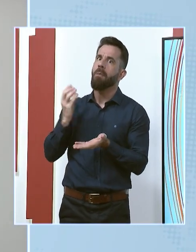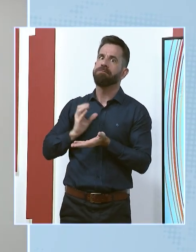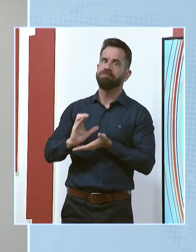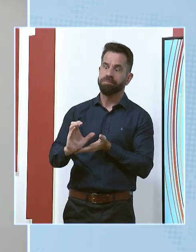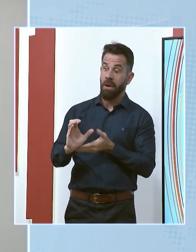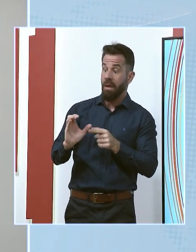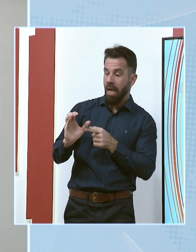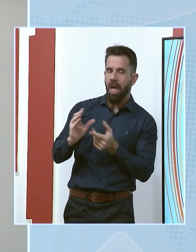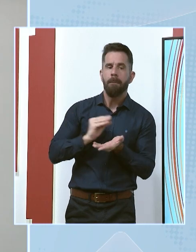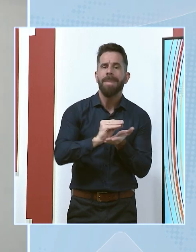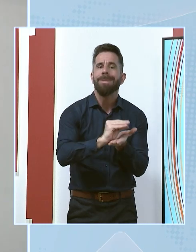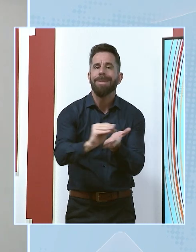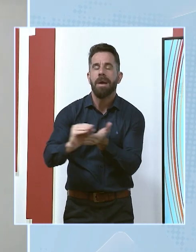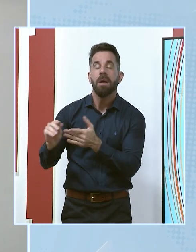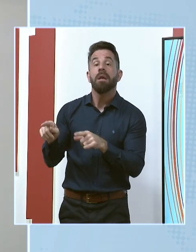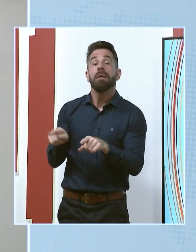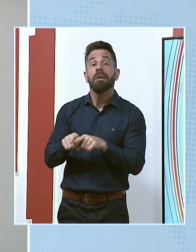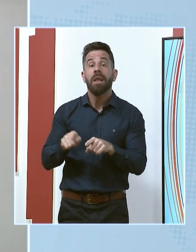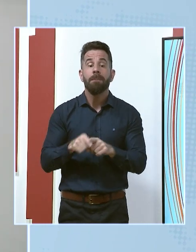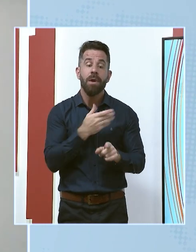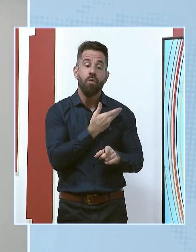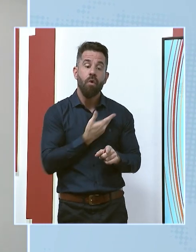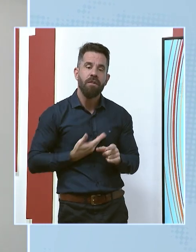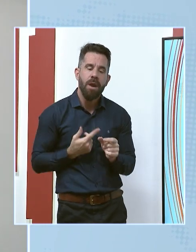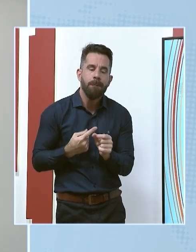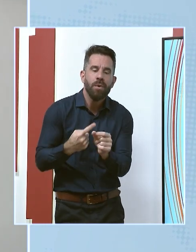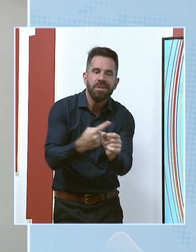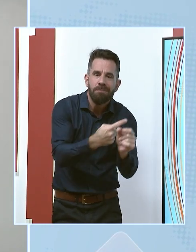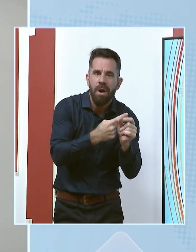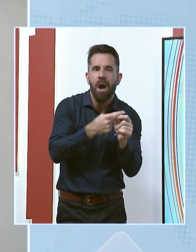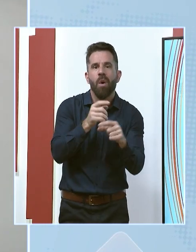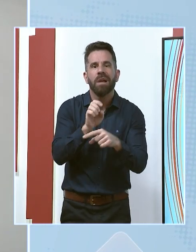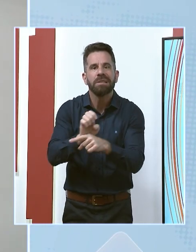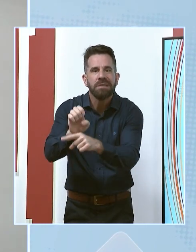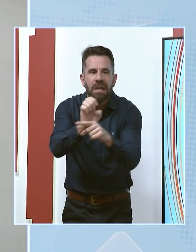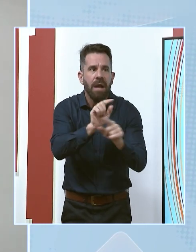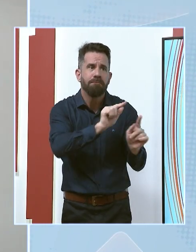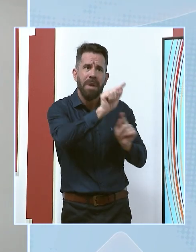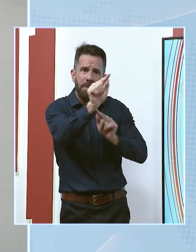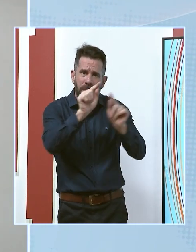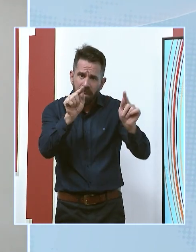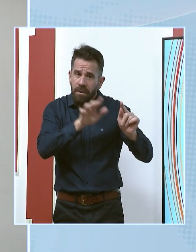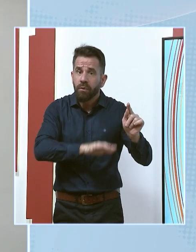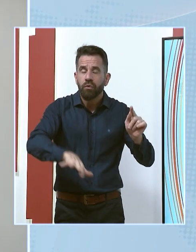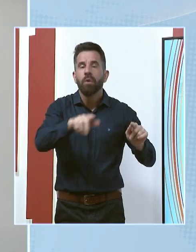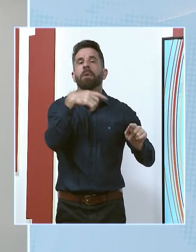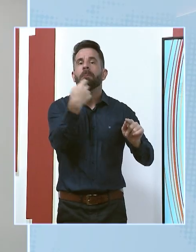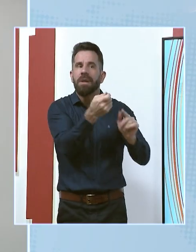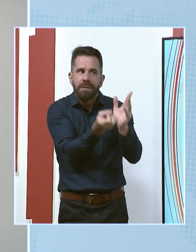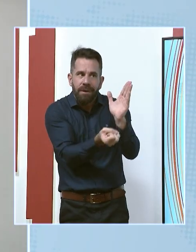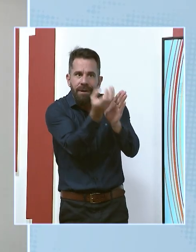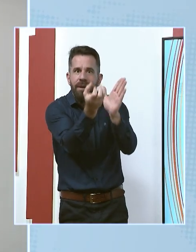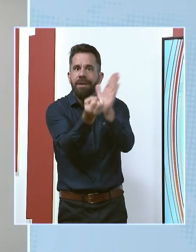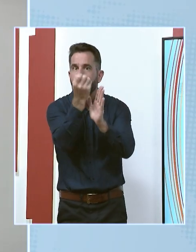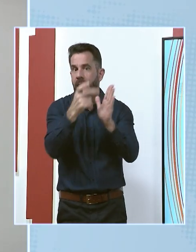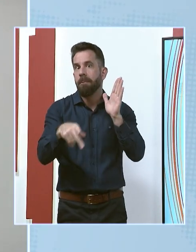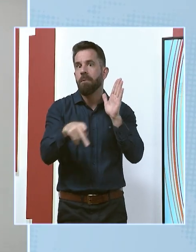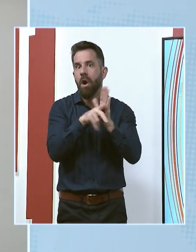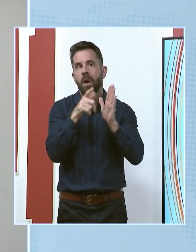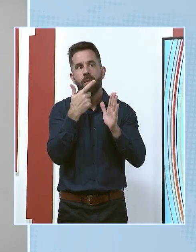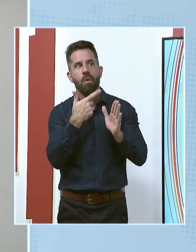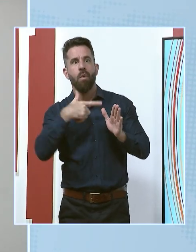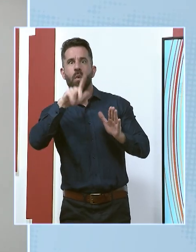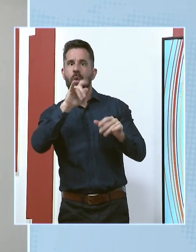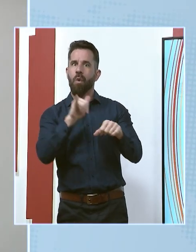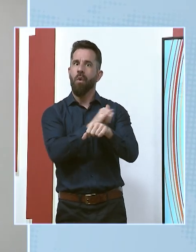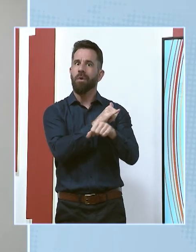necessitaria que os governos municipais, os governos estaduais, também ou criassem os seus próprios programas de